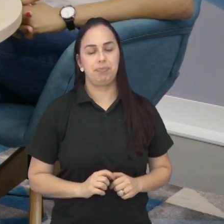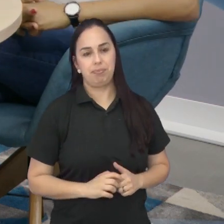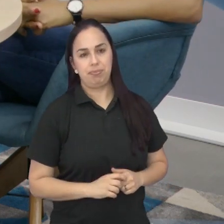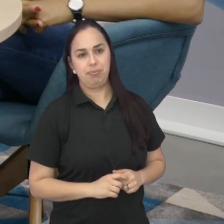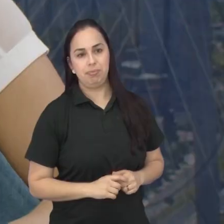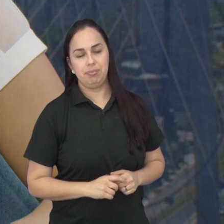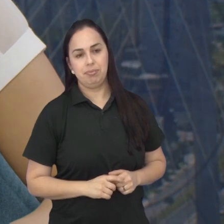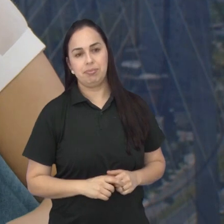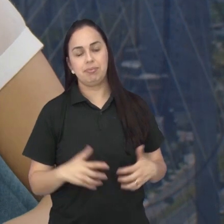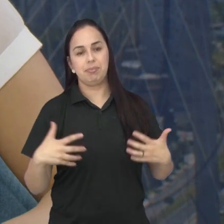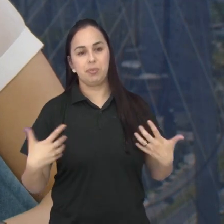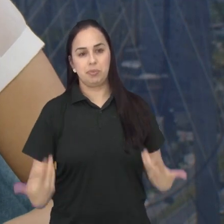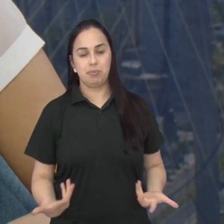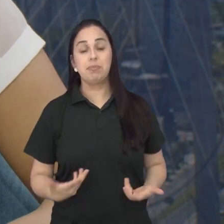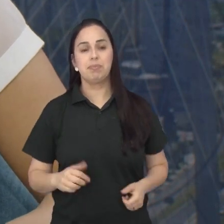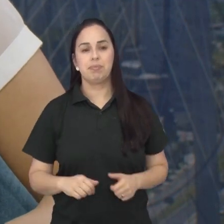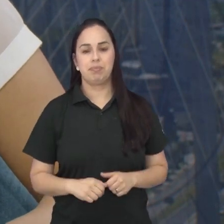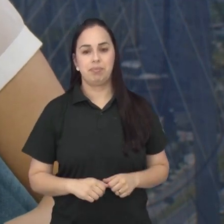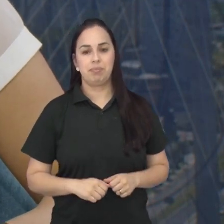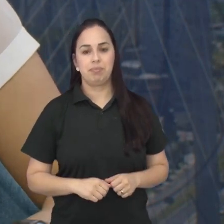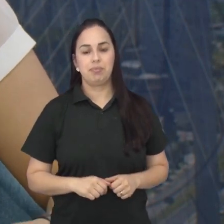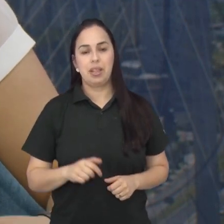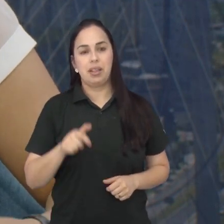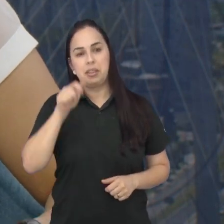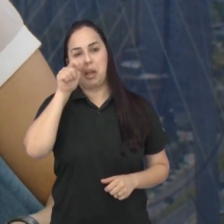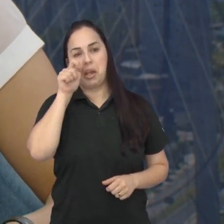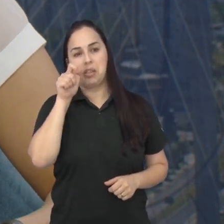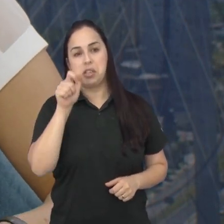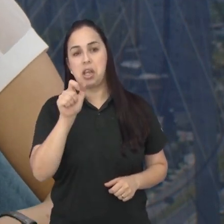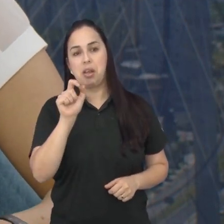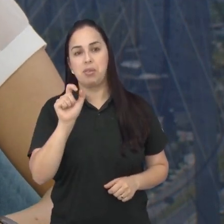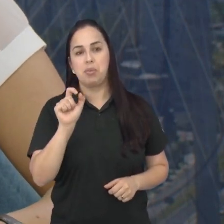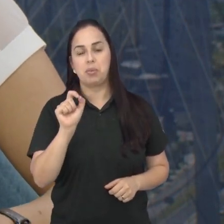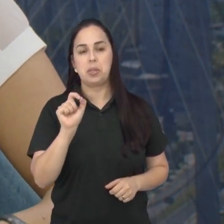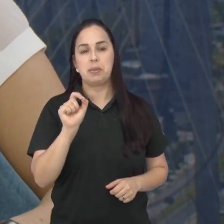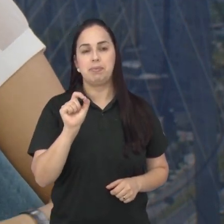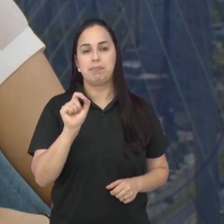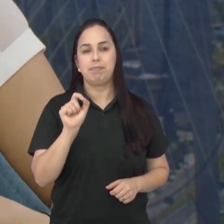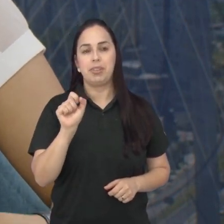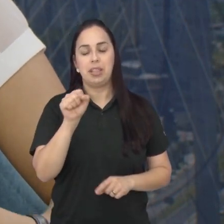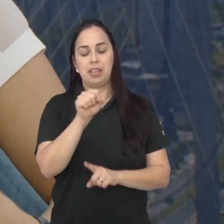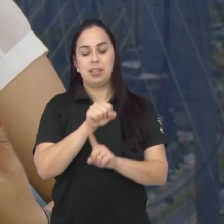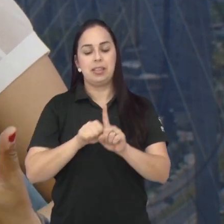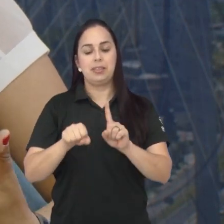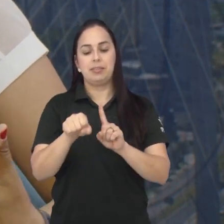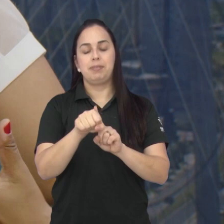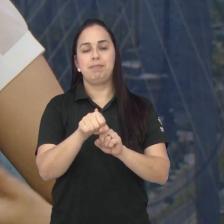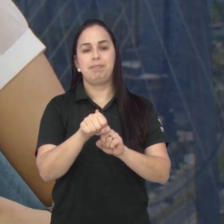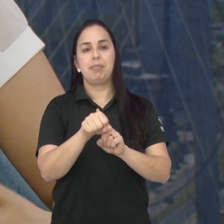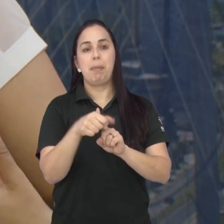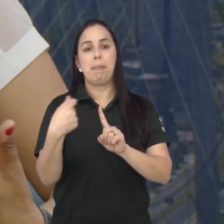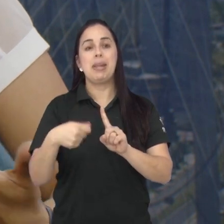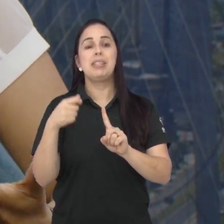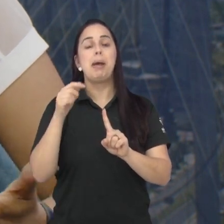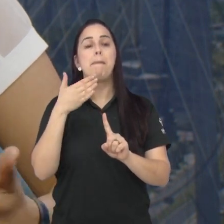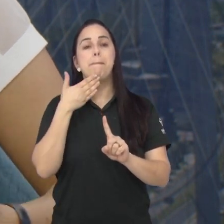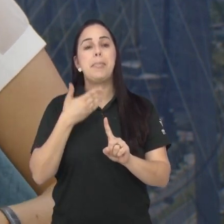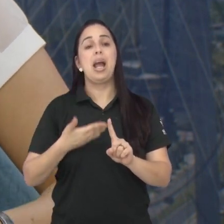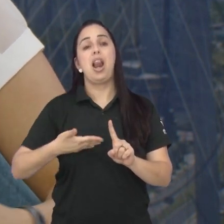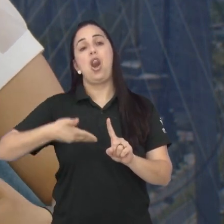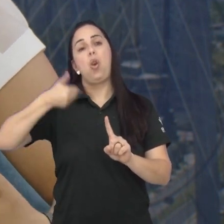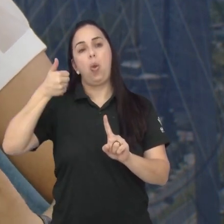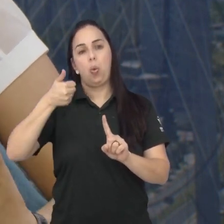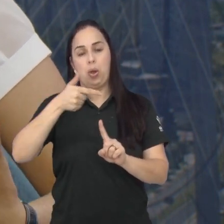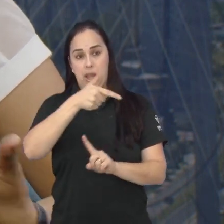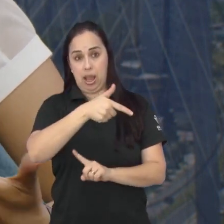Acho que é interessante a gente melhorar um pouco essa concepção de sociedade, né? O que é isso, né? Acho